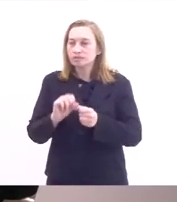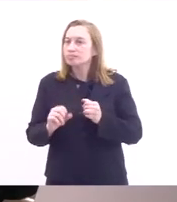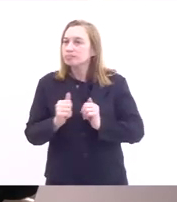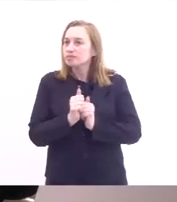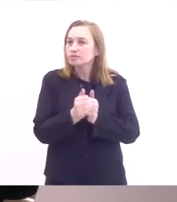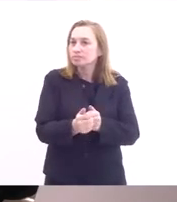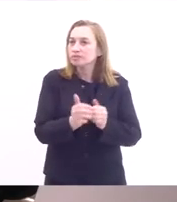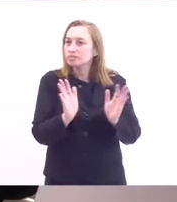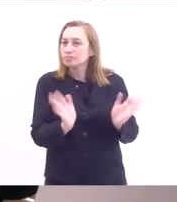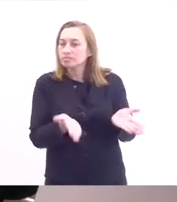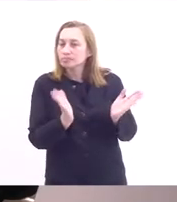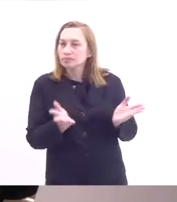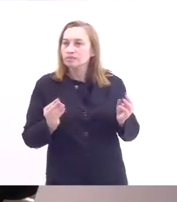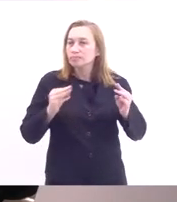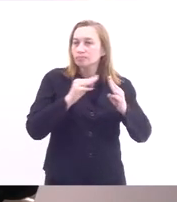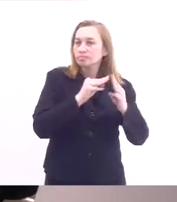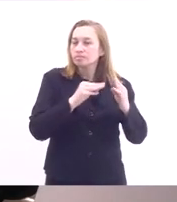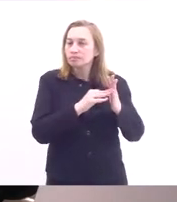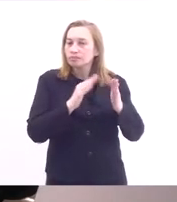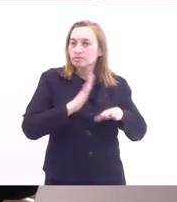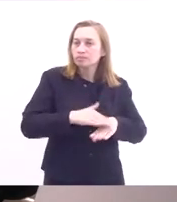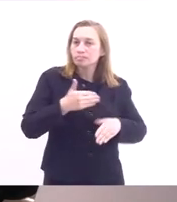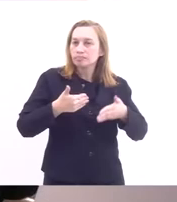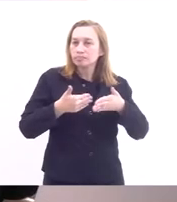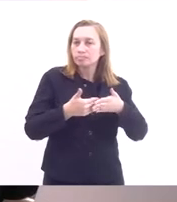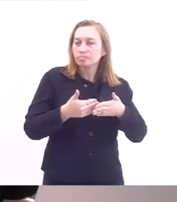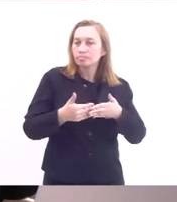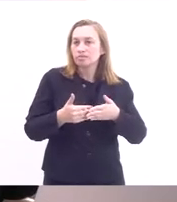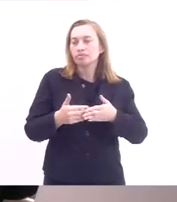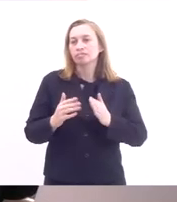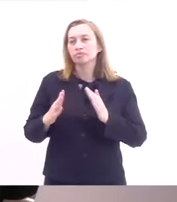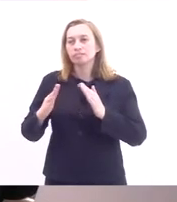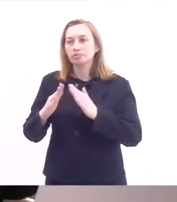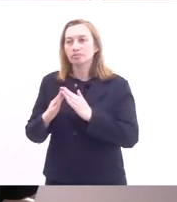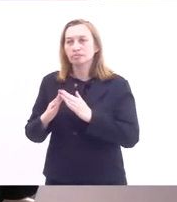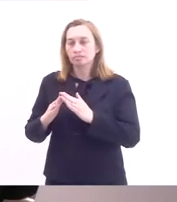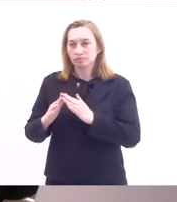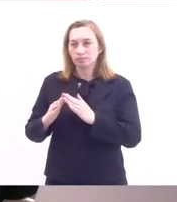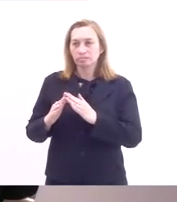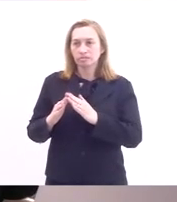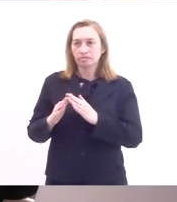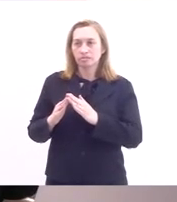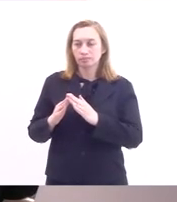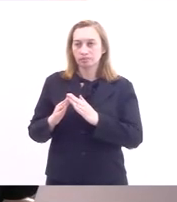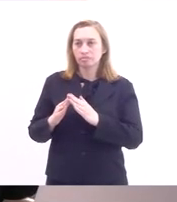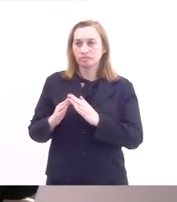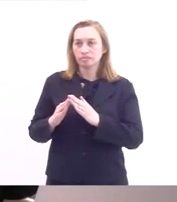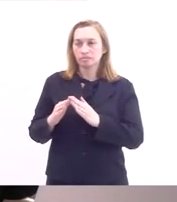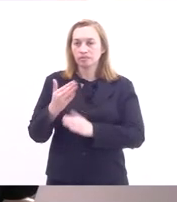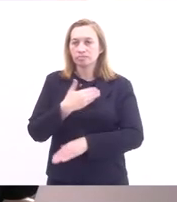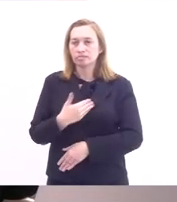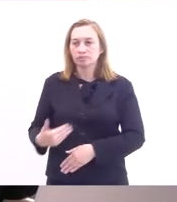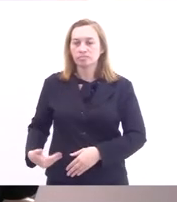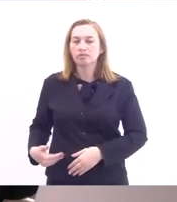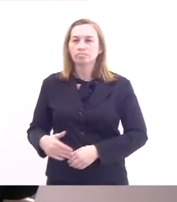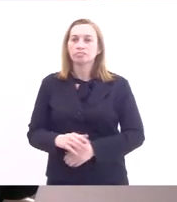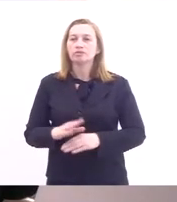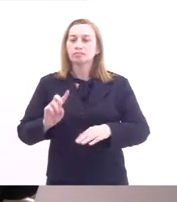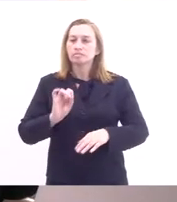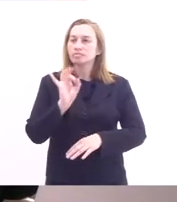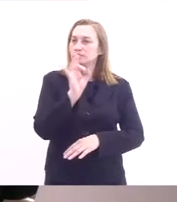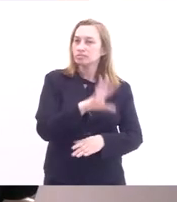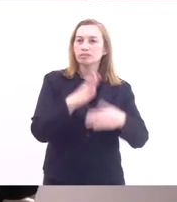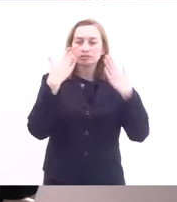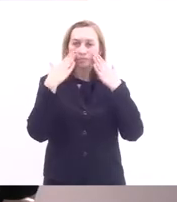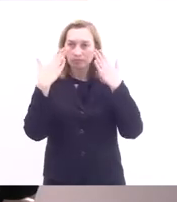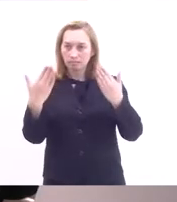agora a metodologia mais próxima do Tesouro Nacional, na última apresentação das